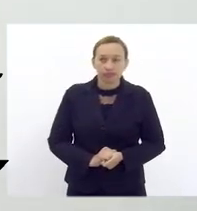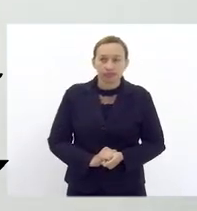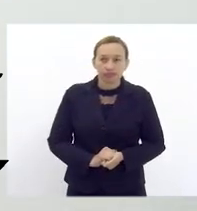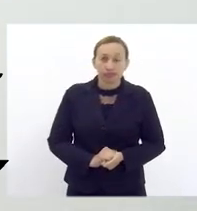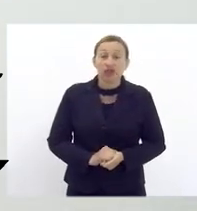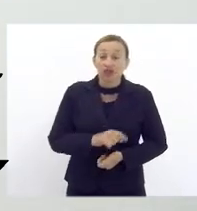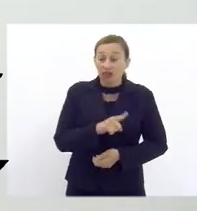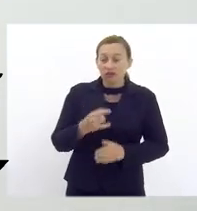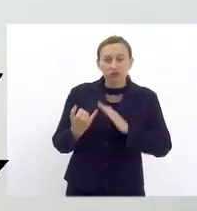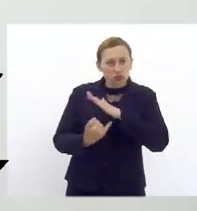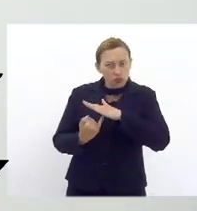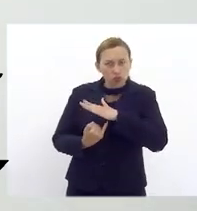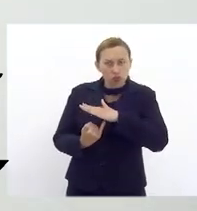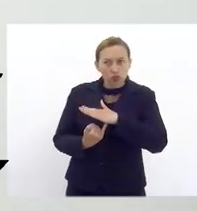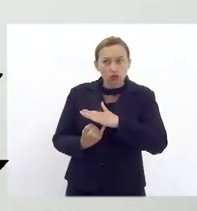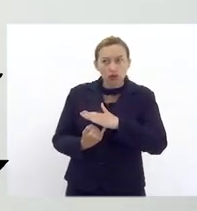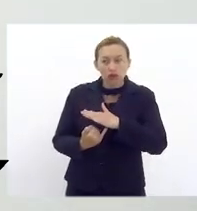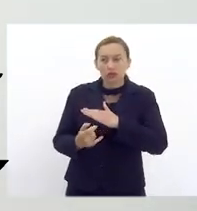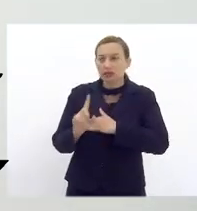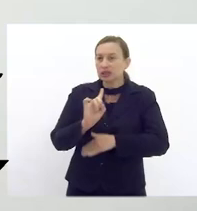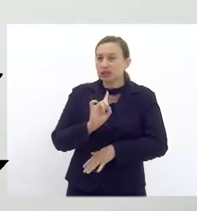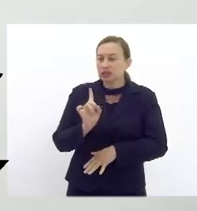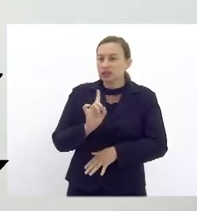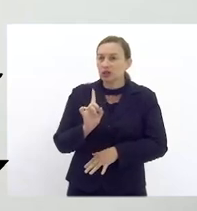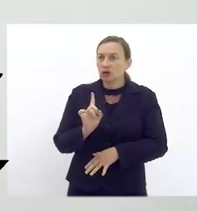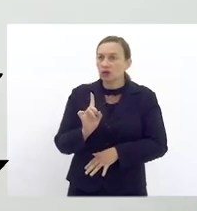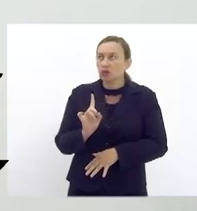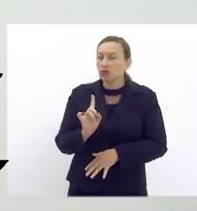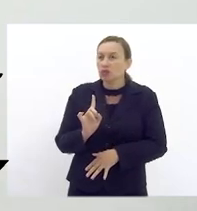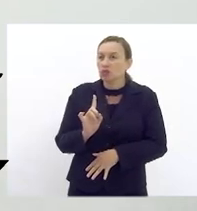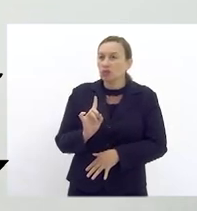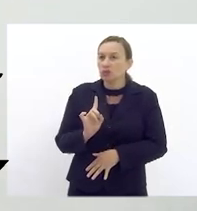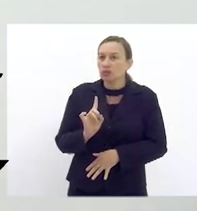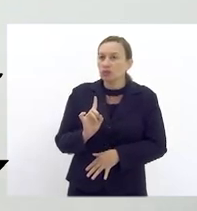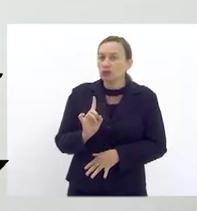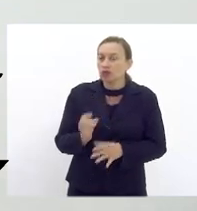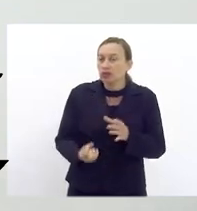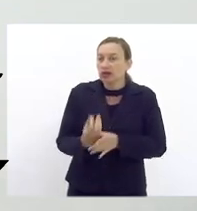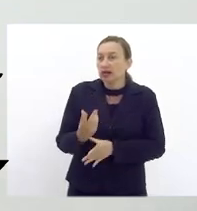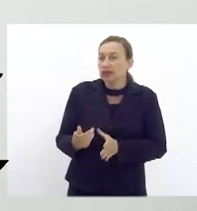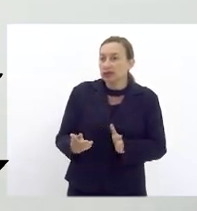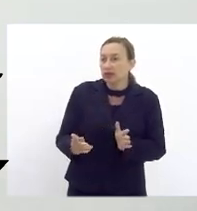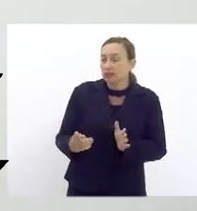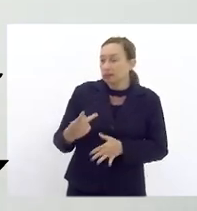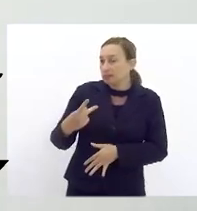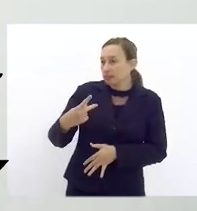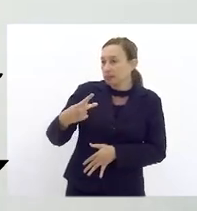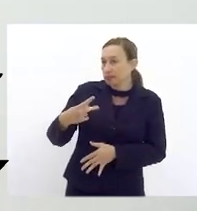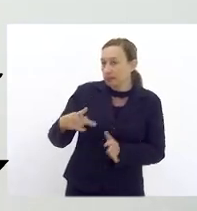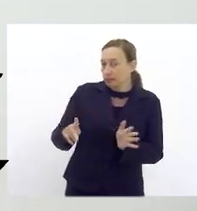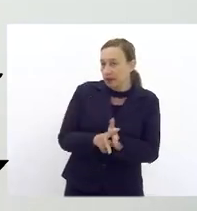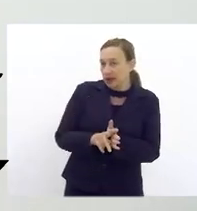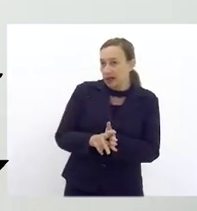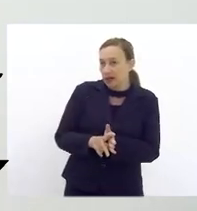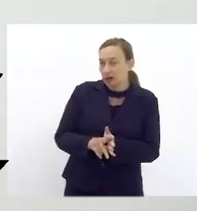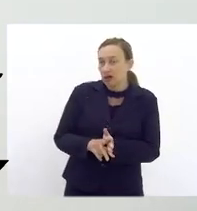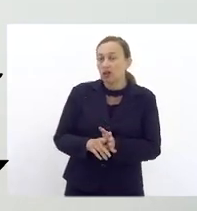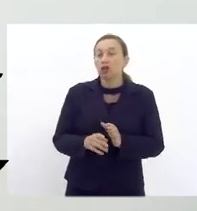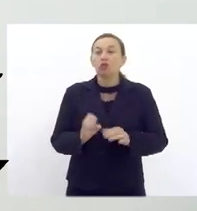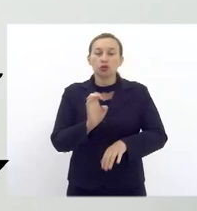essas instituições que não foram feitas para elas o estado cria